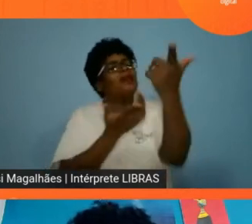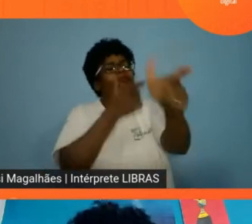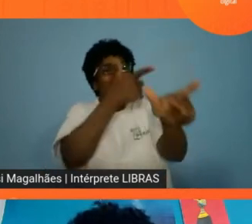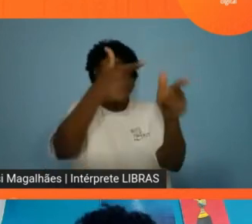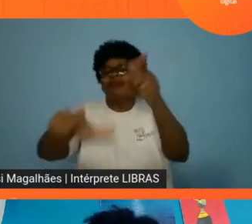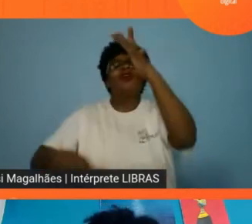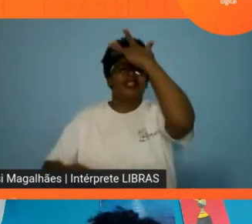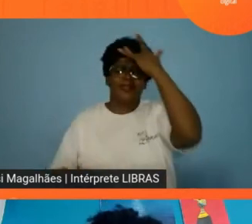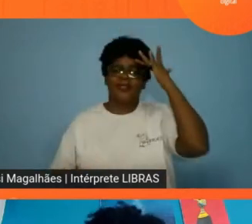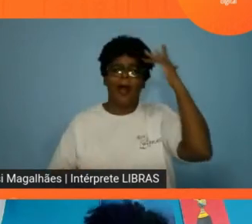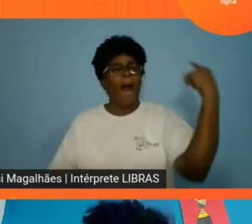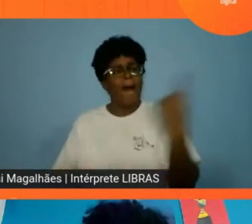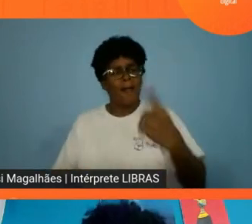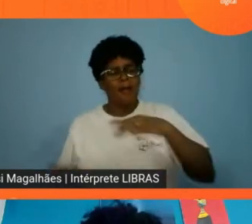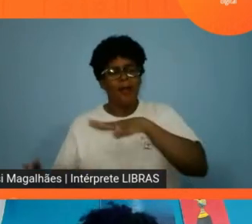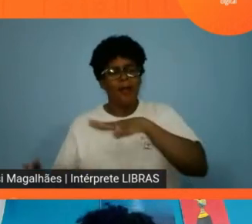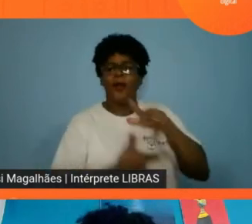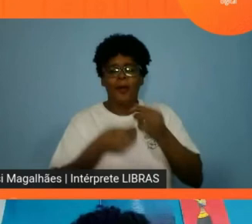primeiro mundo que tem que ser analisado é o meu.